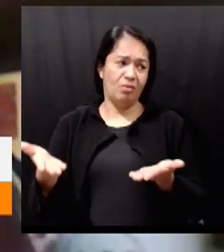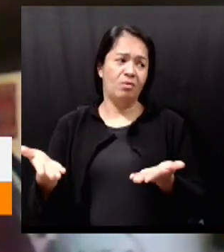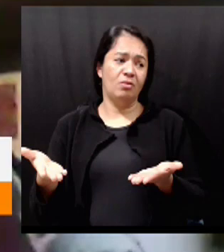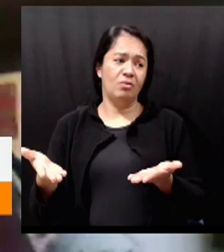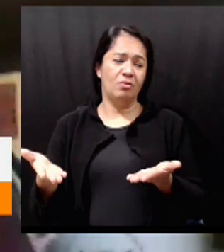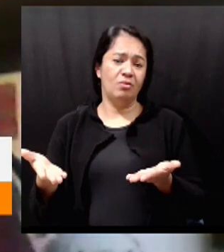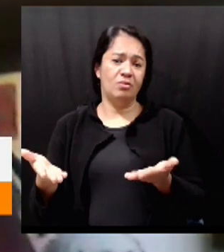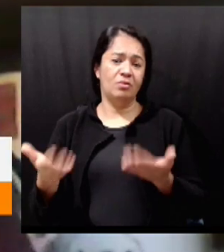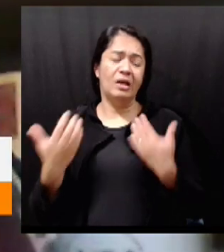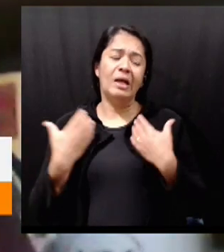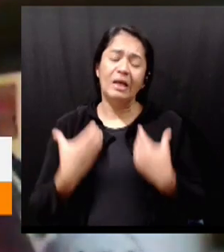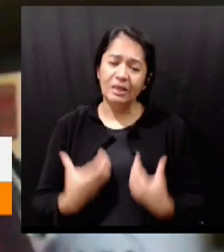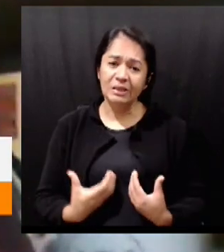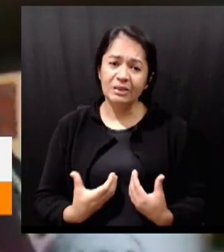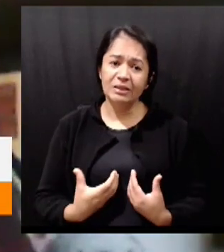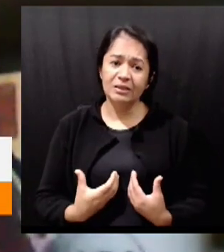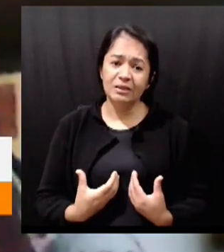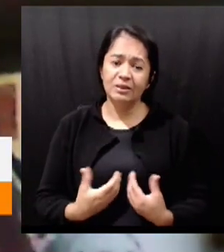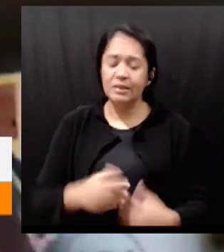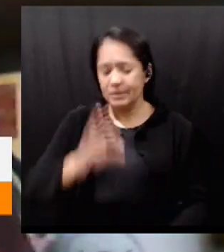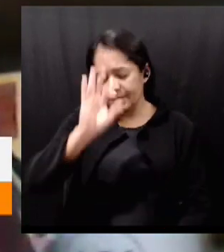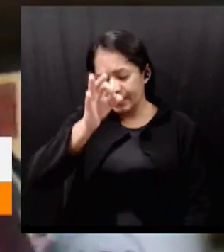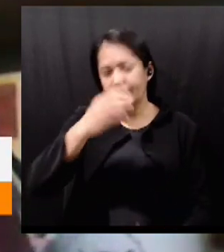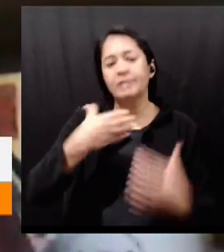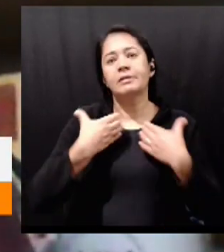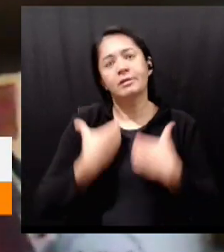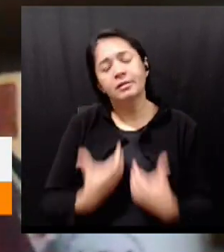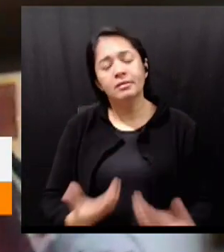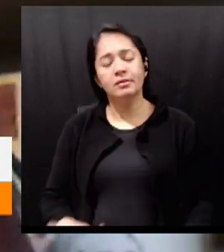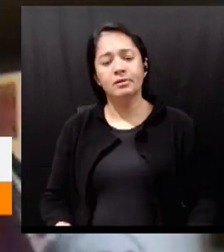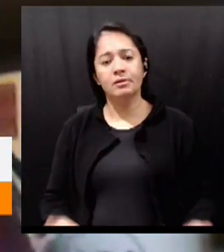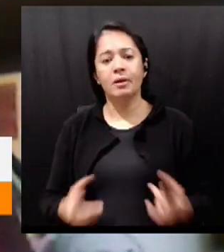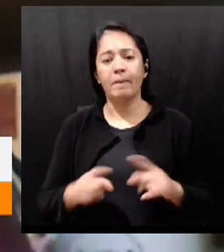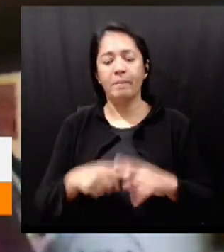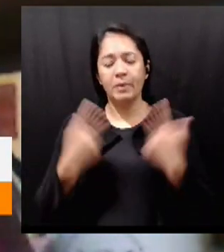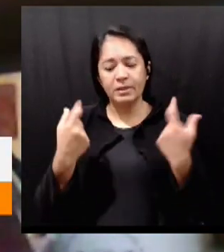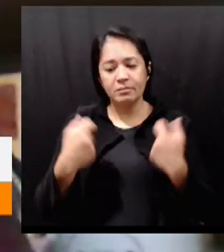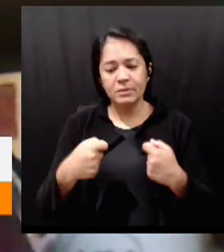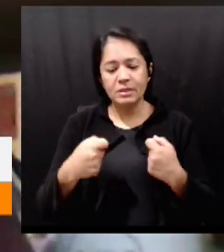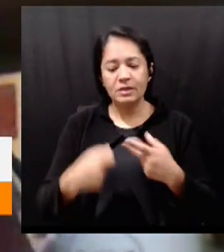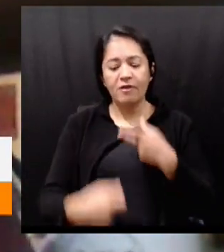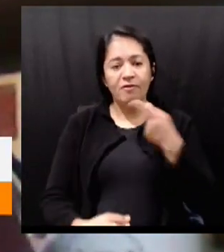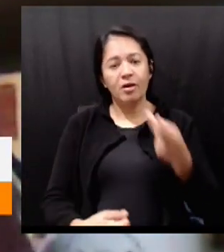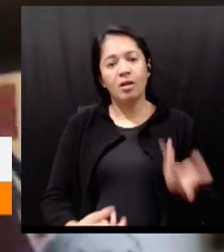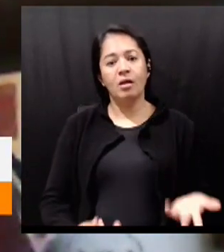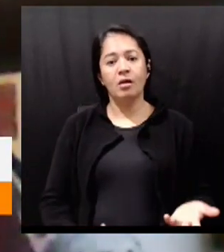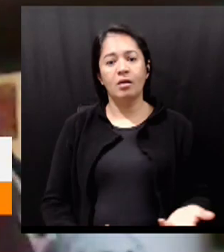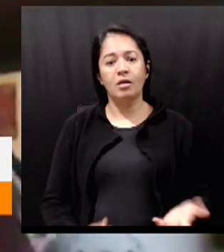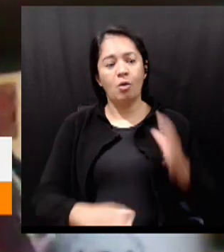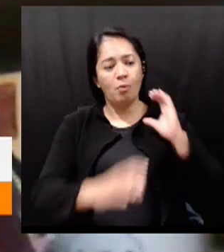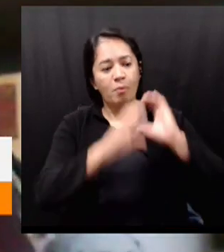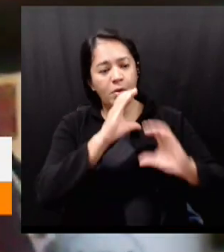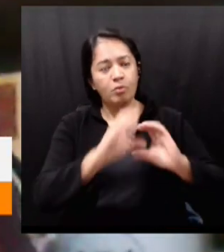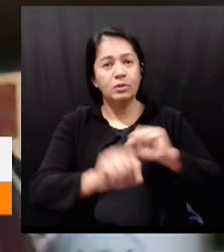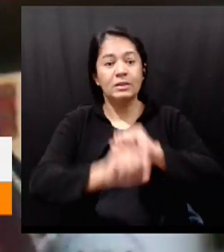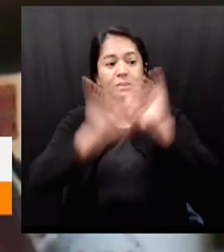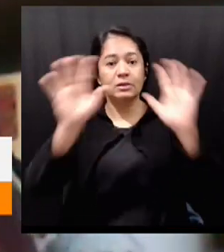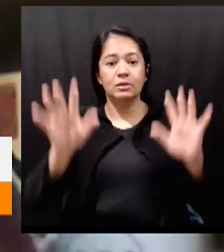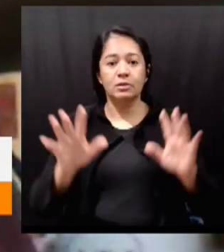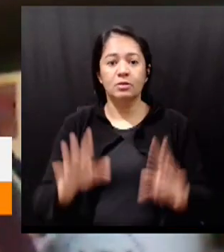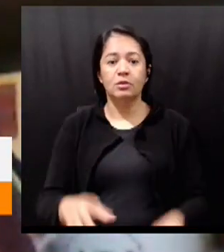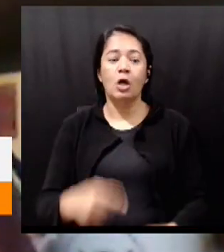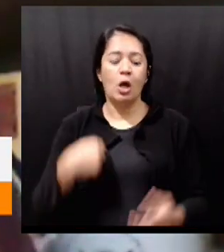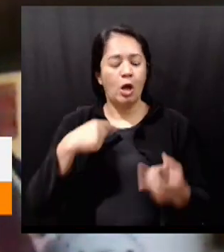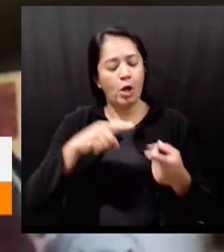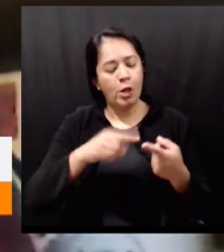cansativo? Não tem nem dúvida, cansa. Mas é necessário que tenha, assim, uma comunicação clara. Olha, eu quero isso.